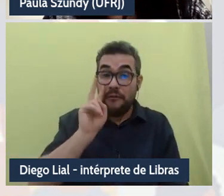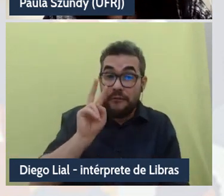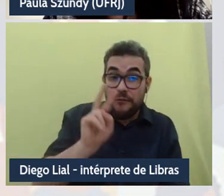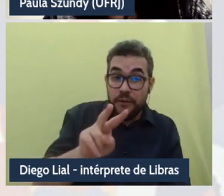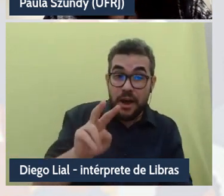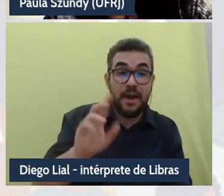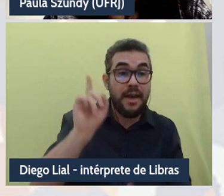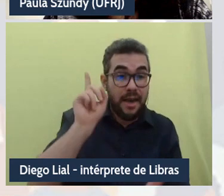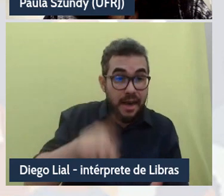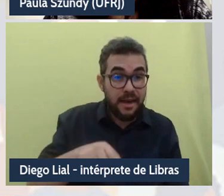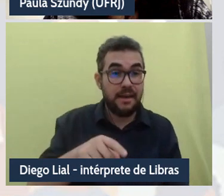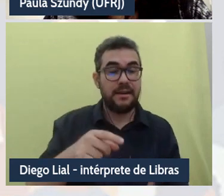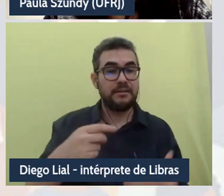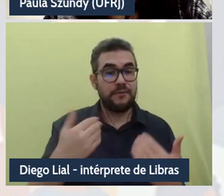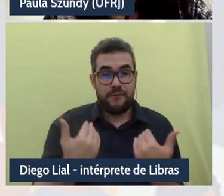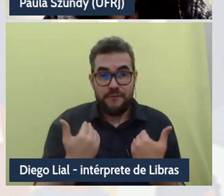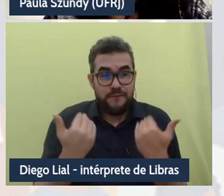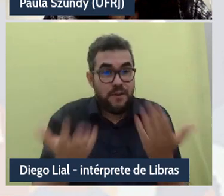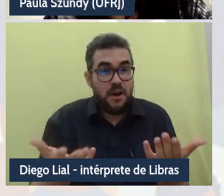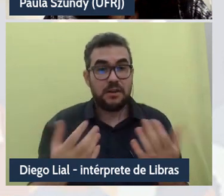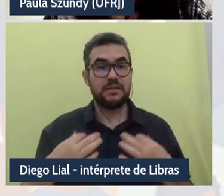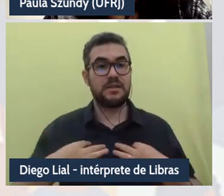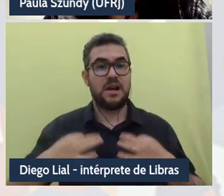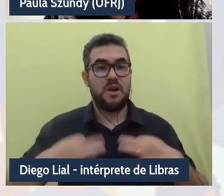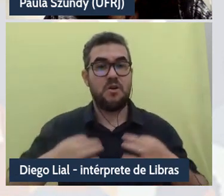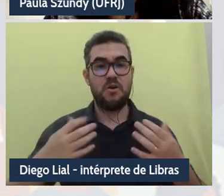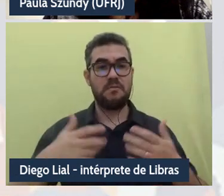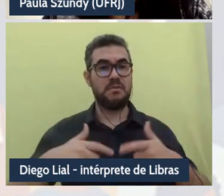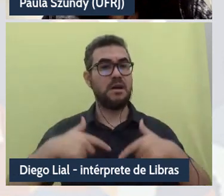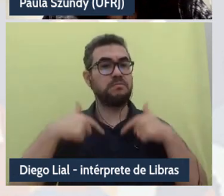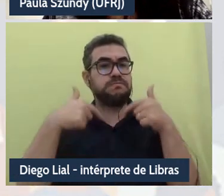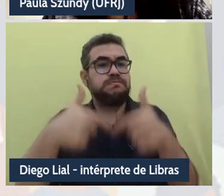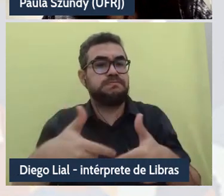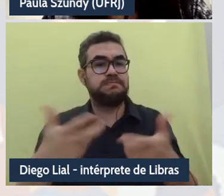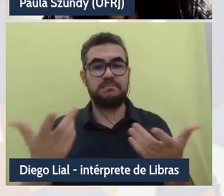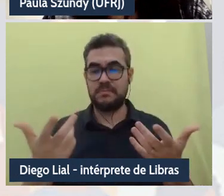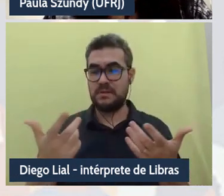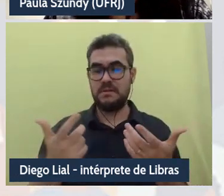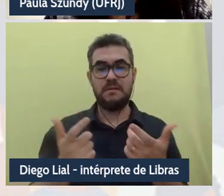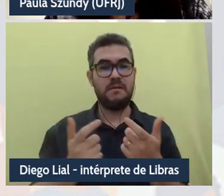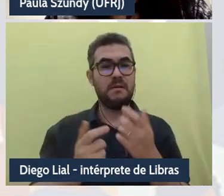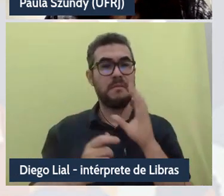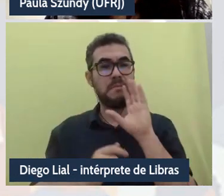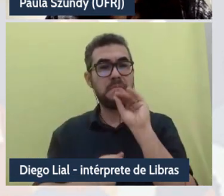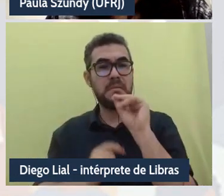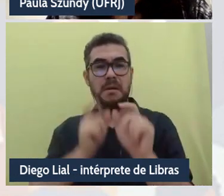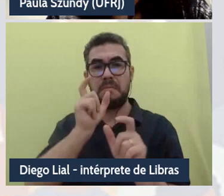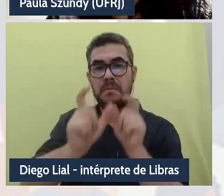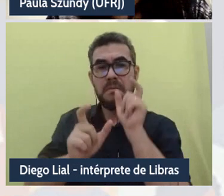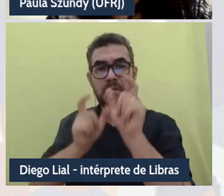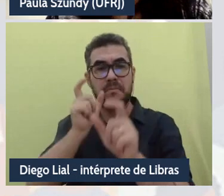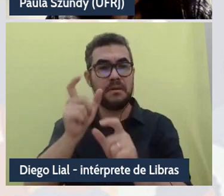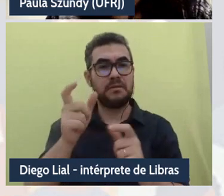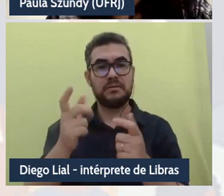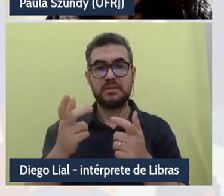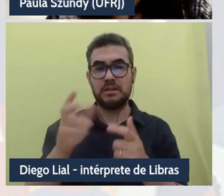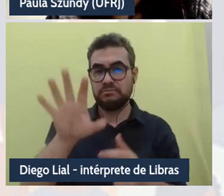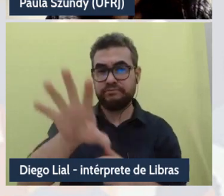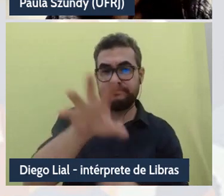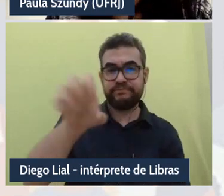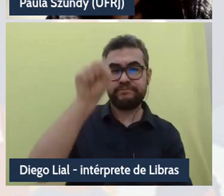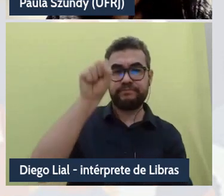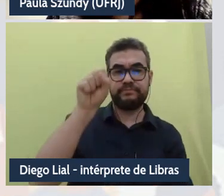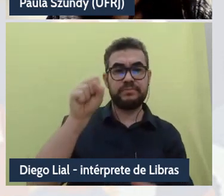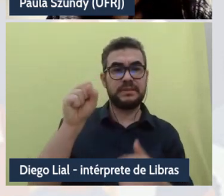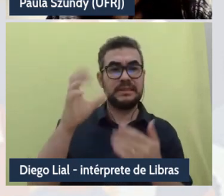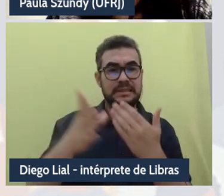das pessoas, dos objetos, em uma palavra, em algum material, em forma de um signo determinado, né? Então, lá